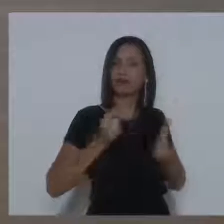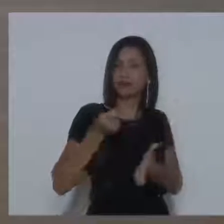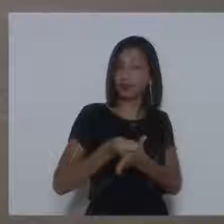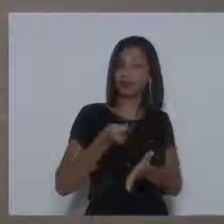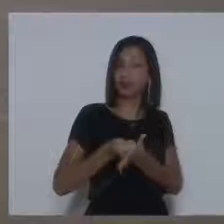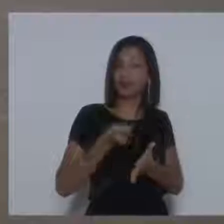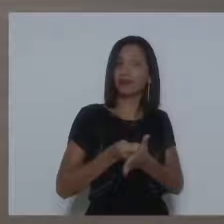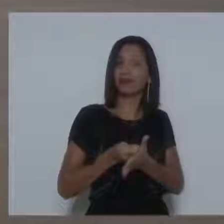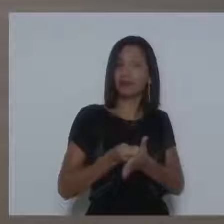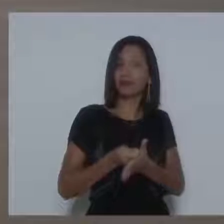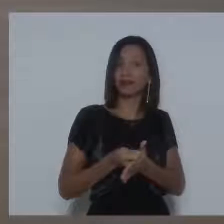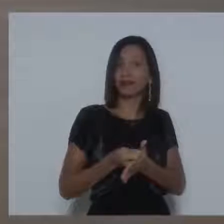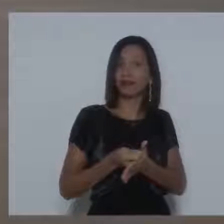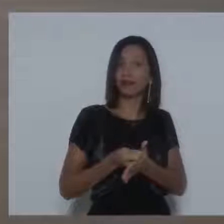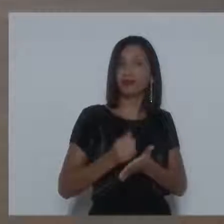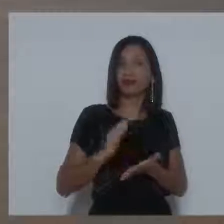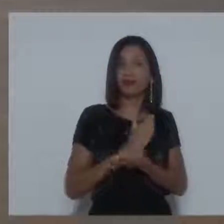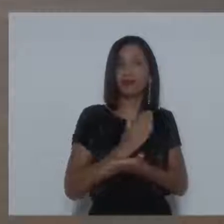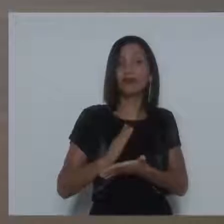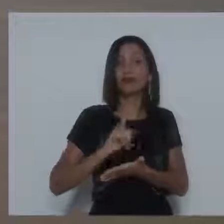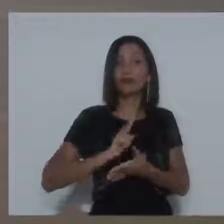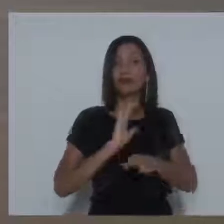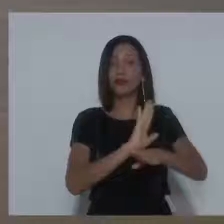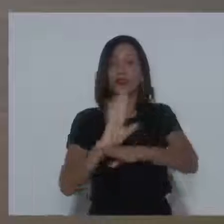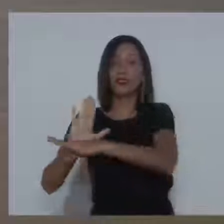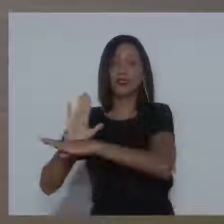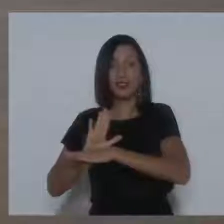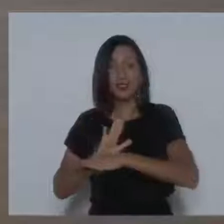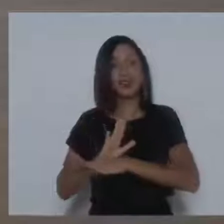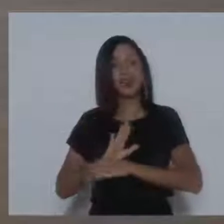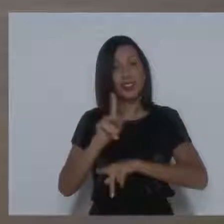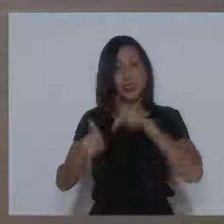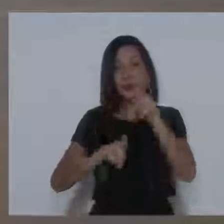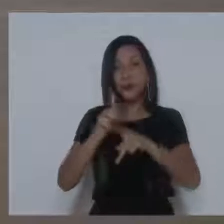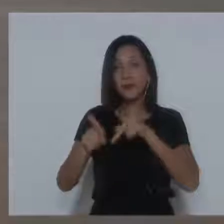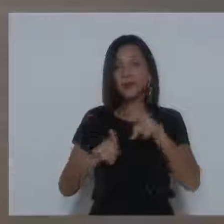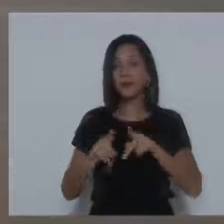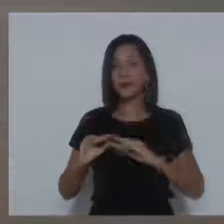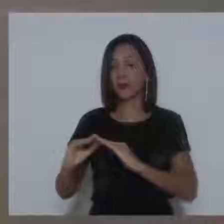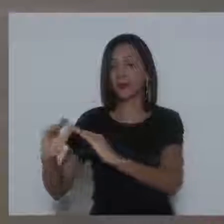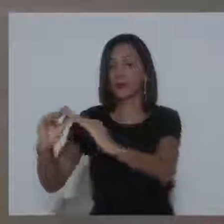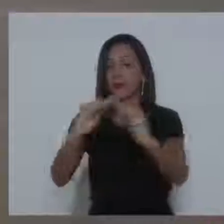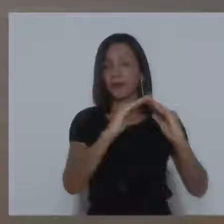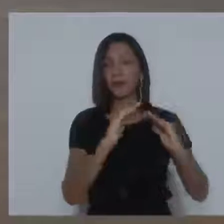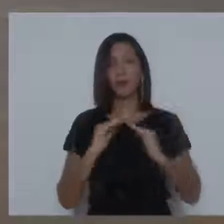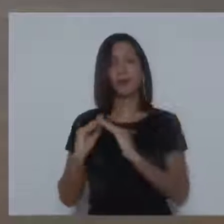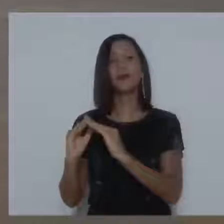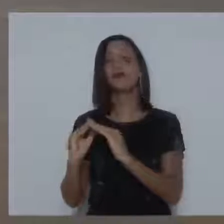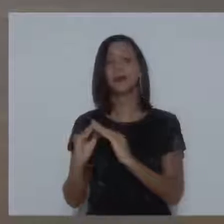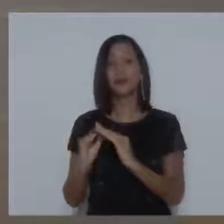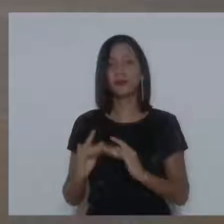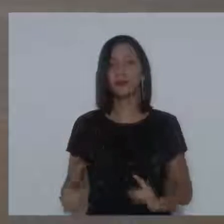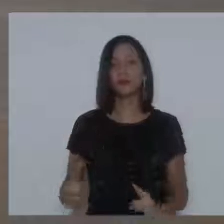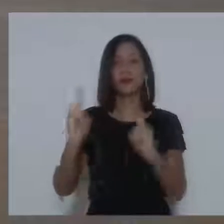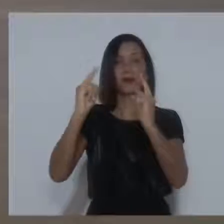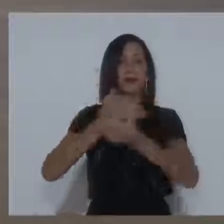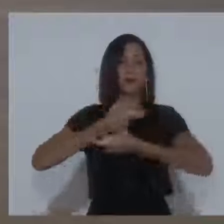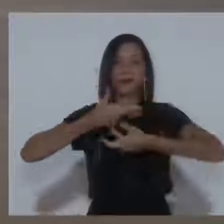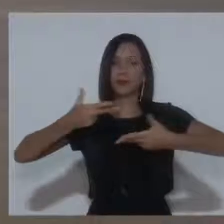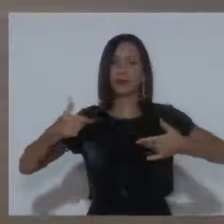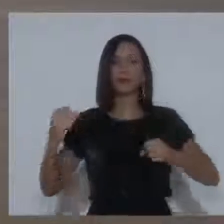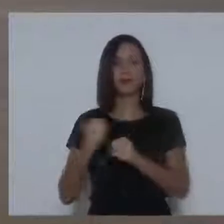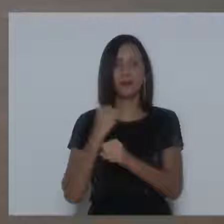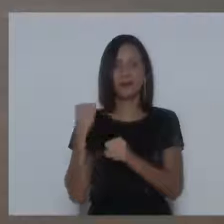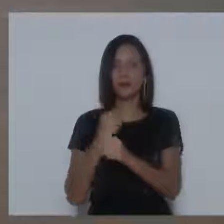exigência, Marcos Ferraz, de algum benefício para o município, de algum benefício para aquela região que atende esse empreendimento.